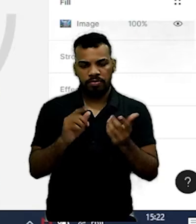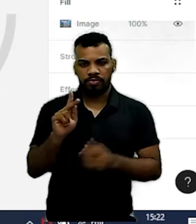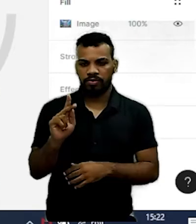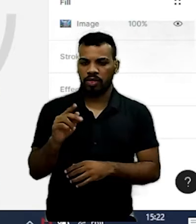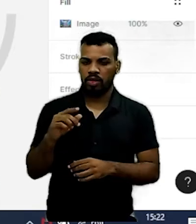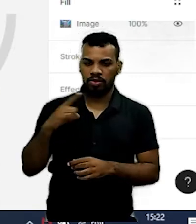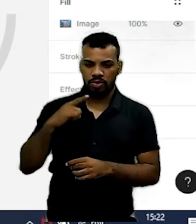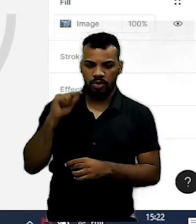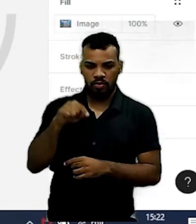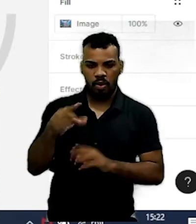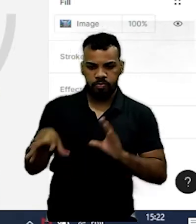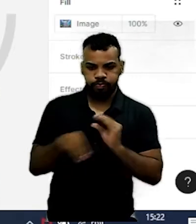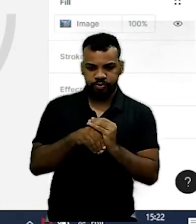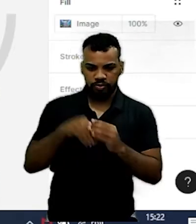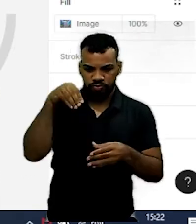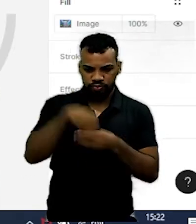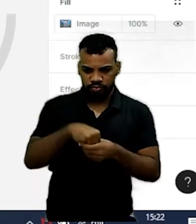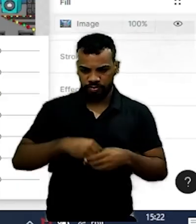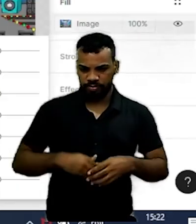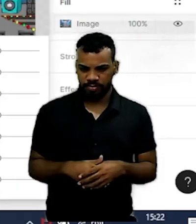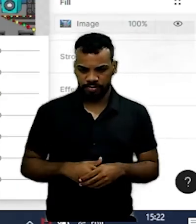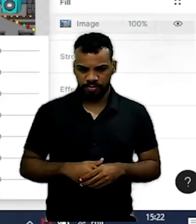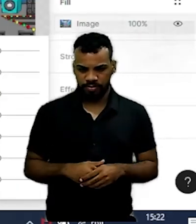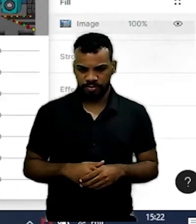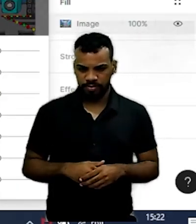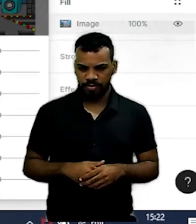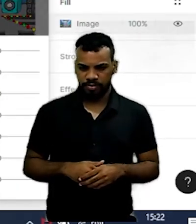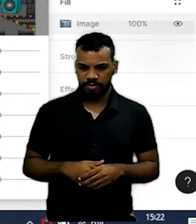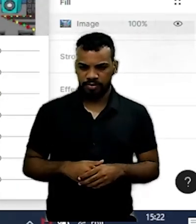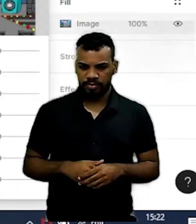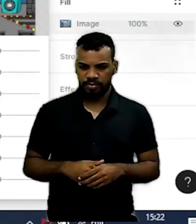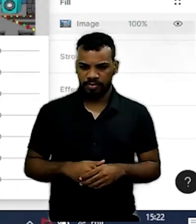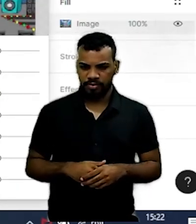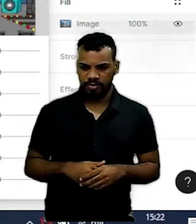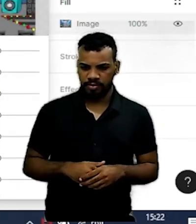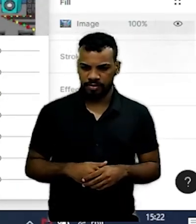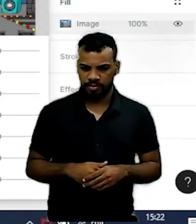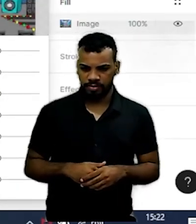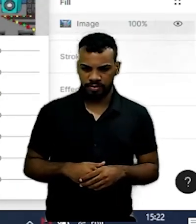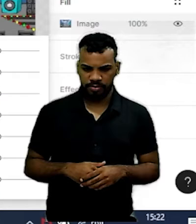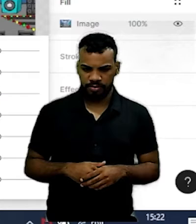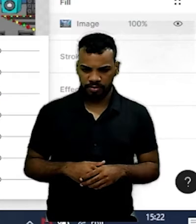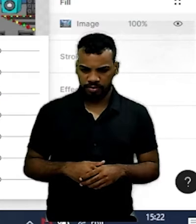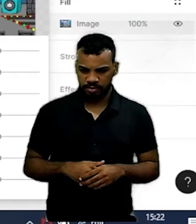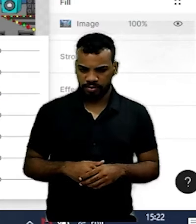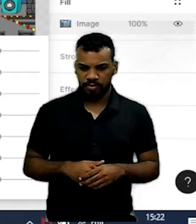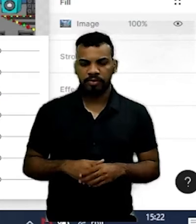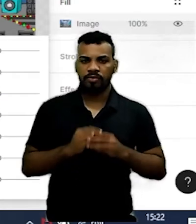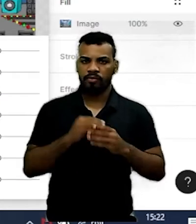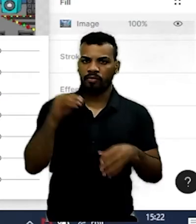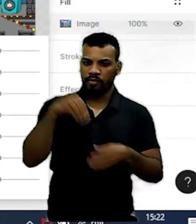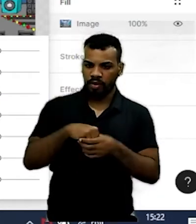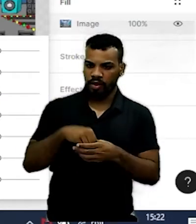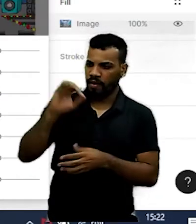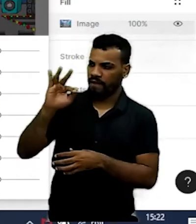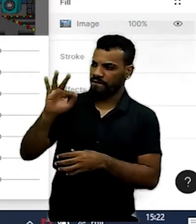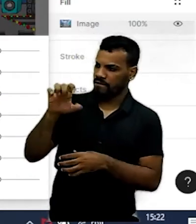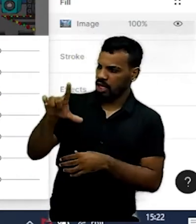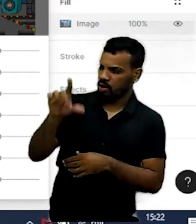está preenchendo ele. Justamente, eu clico aqui. E aqui, ao invés de Fill, eu vou em